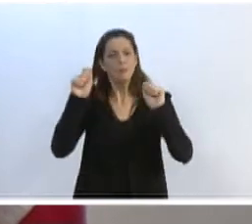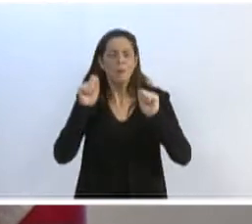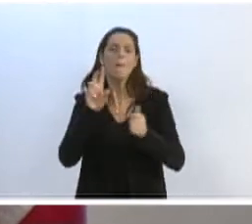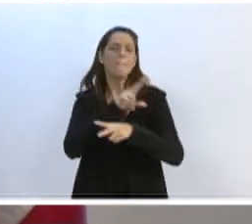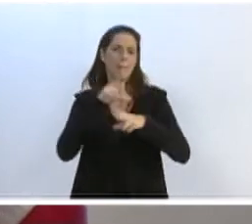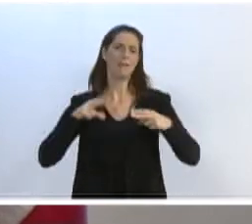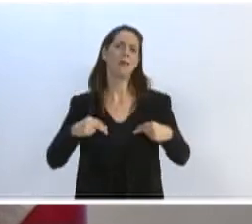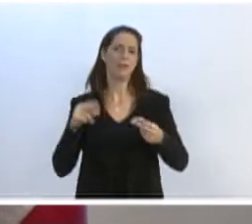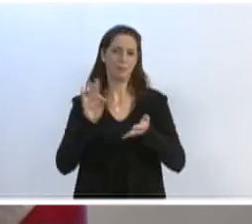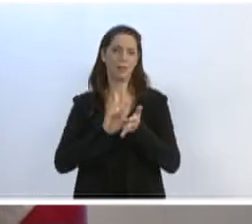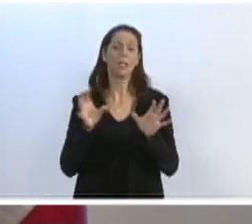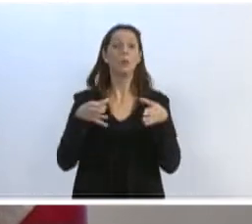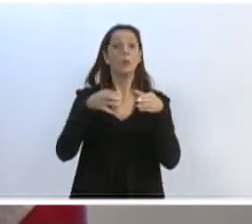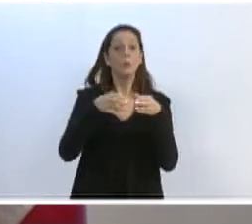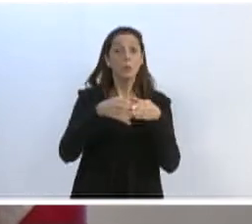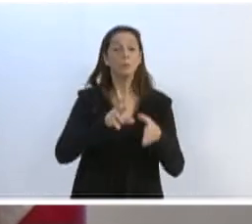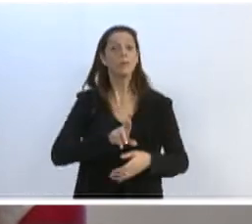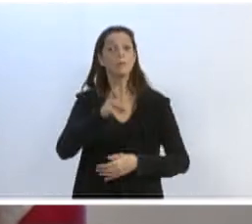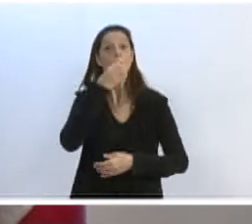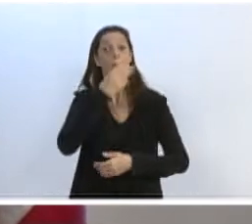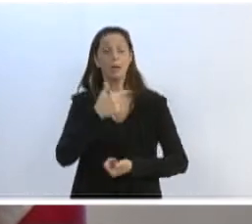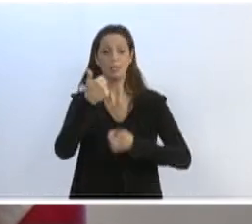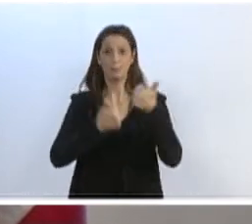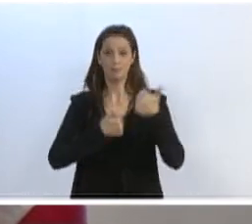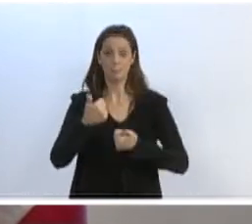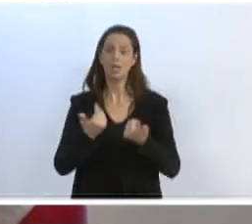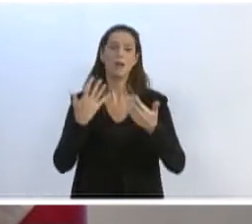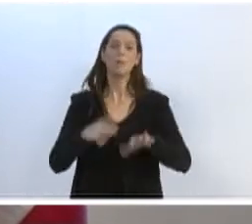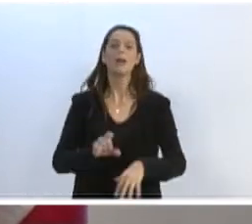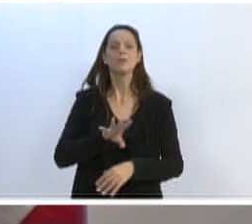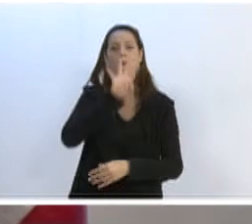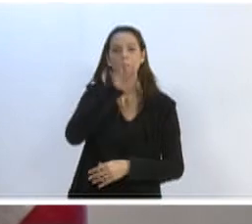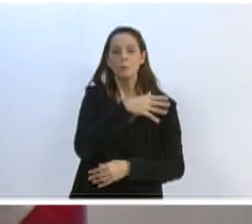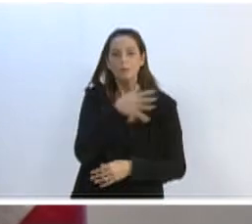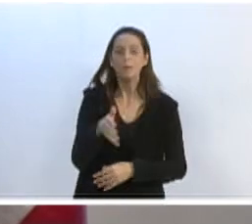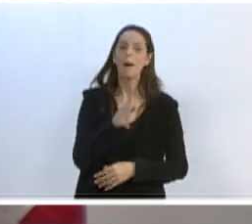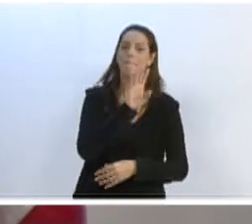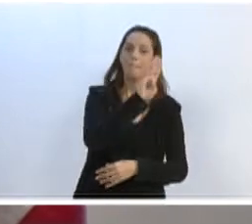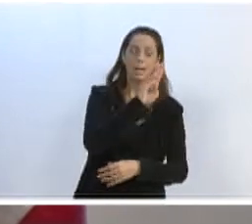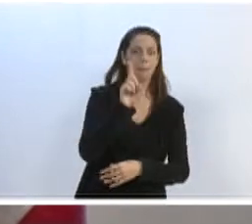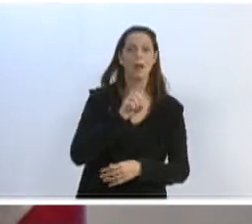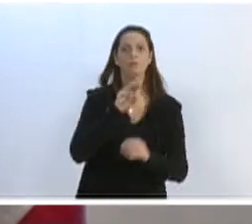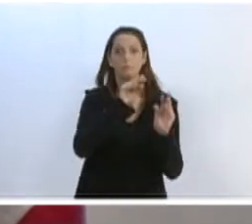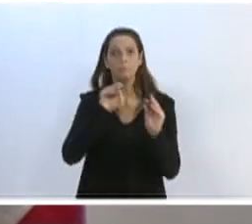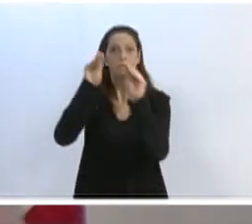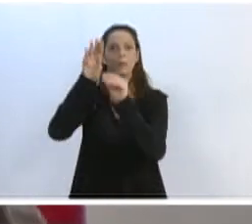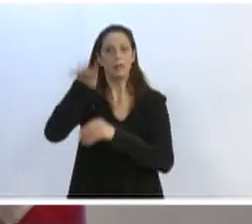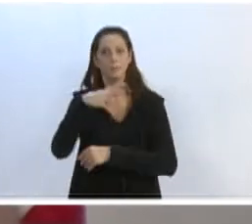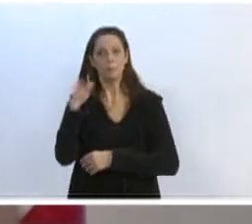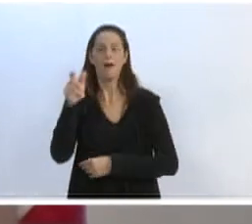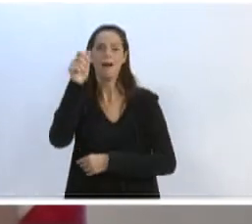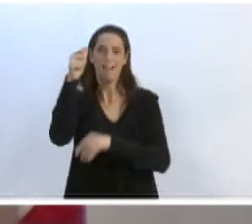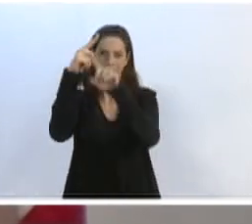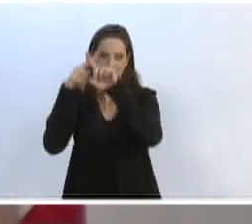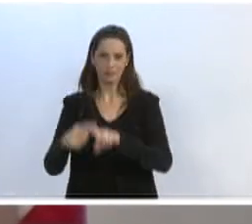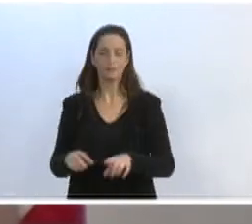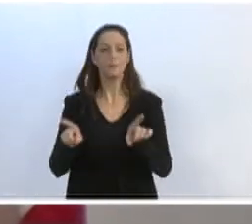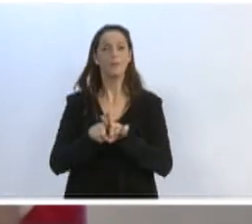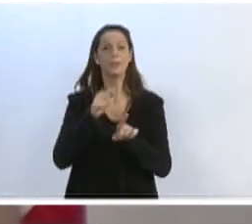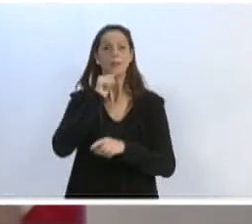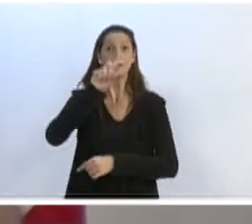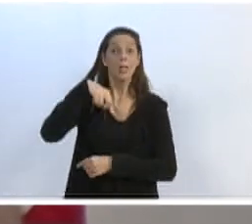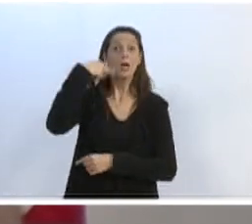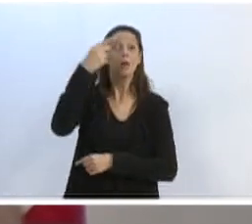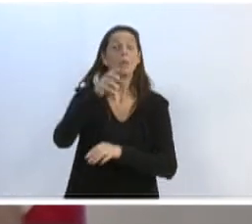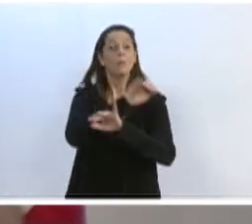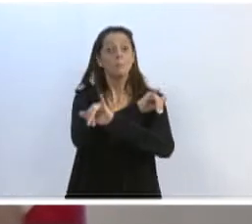nos representar e também não só na b mas também na série a do nosso catarinense também comunicando que na semana que vem irei